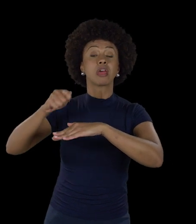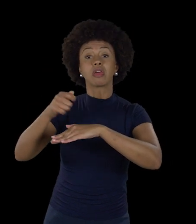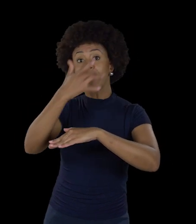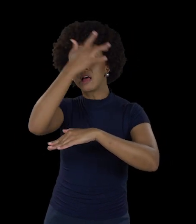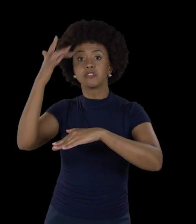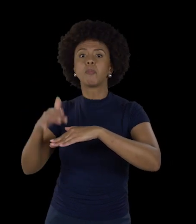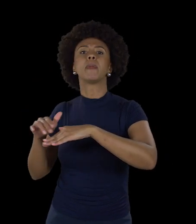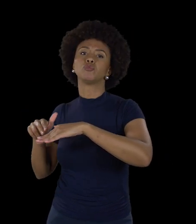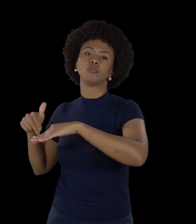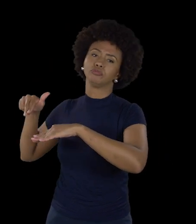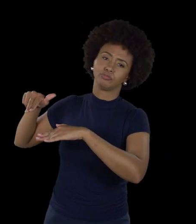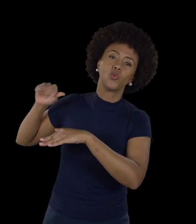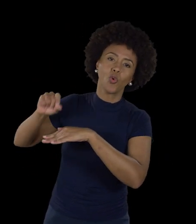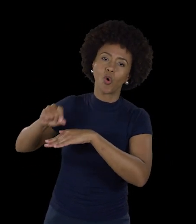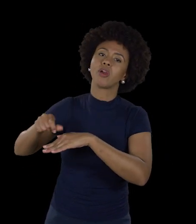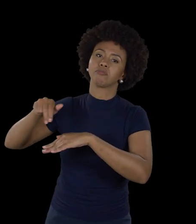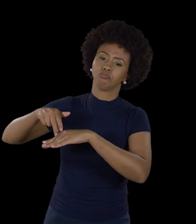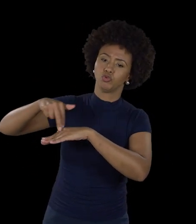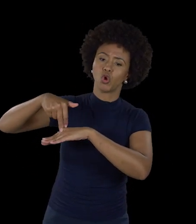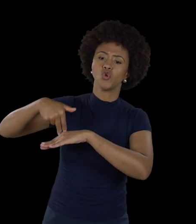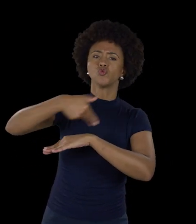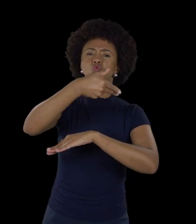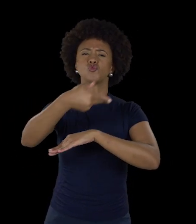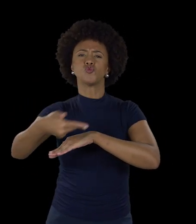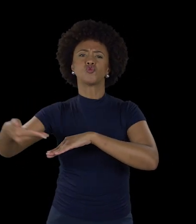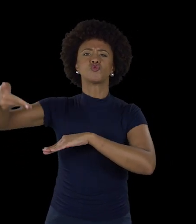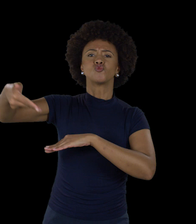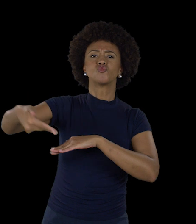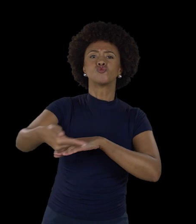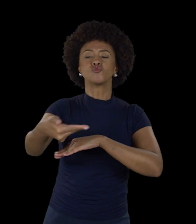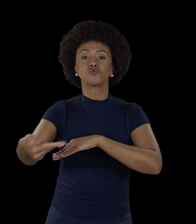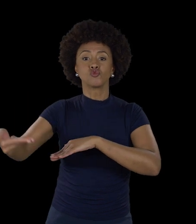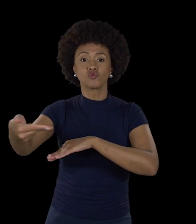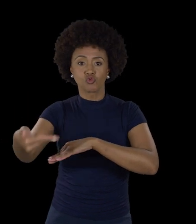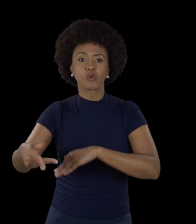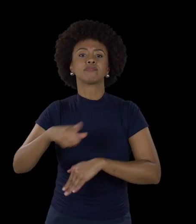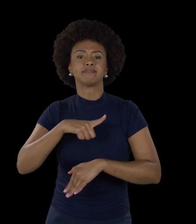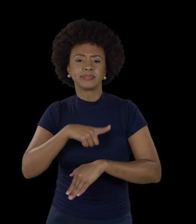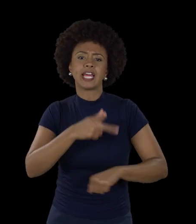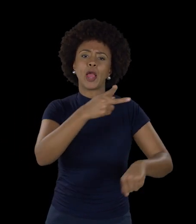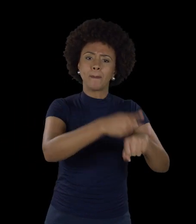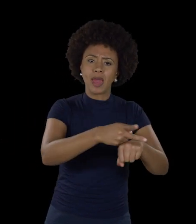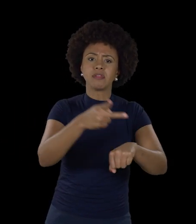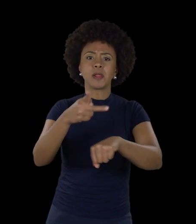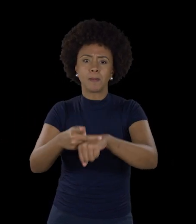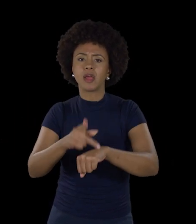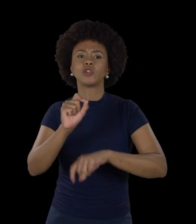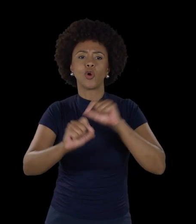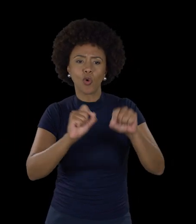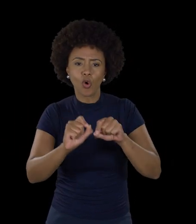como rampa de voo livre. Os 2 municípios também dividem a Pedra do Frade e da Freira, como